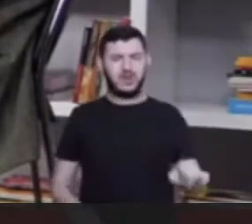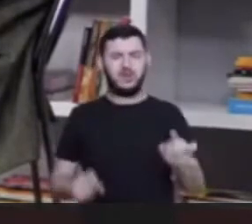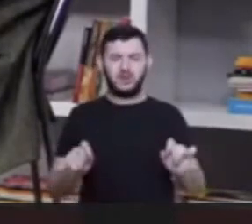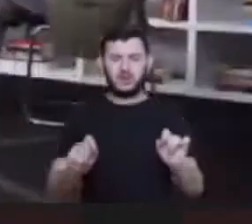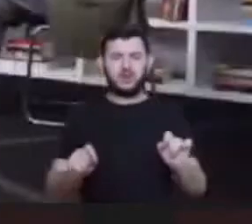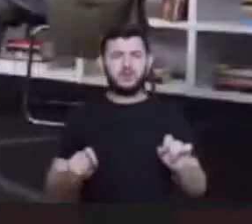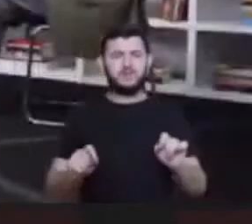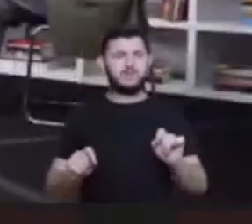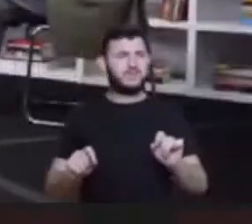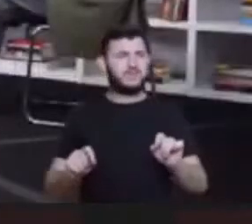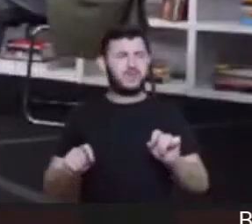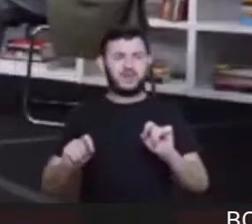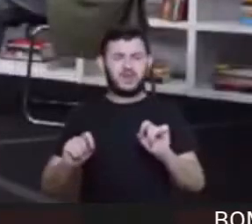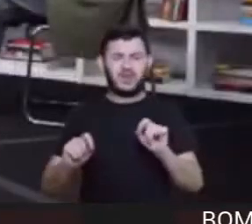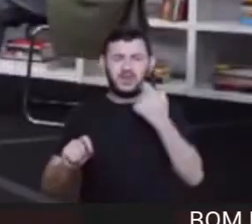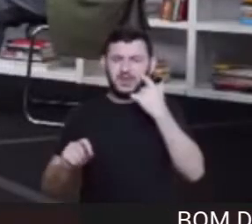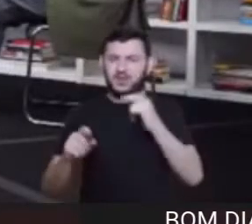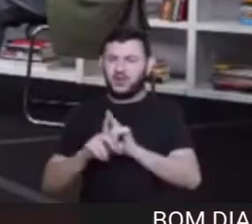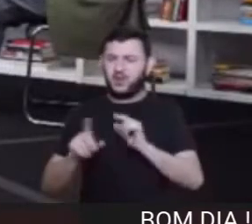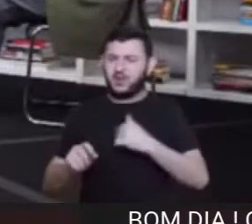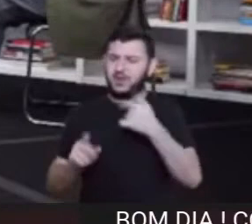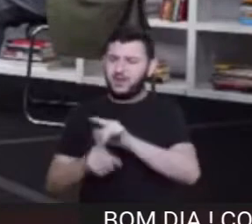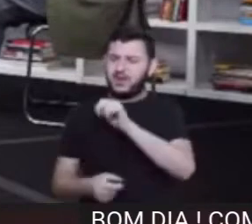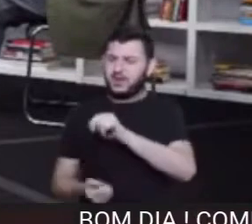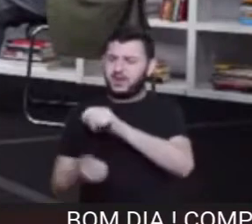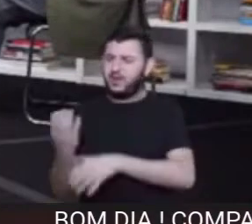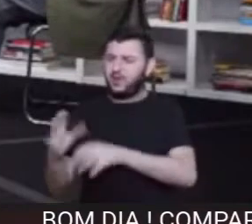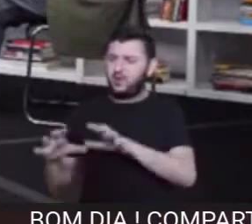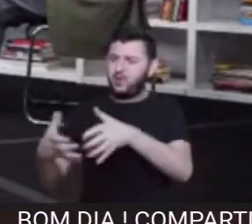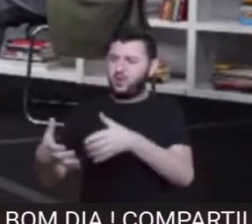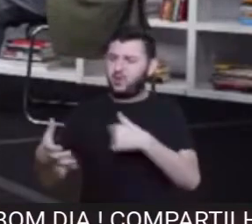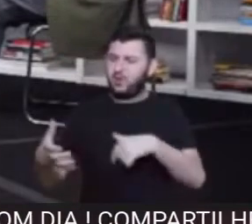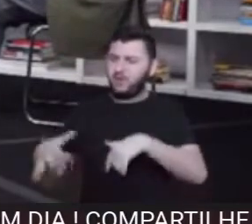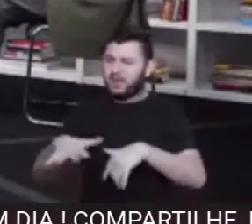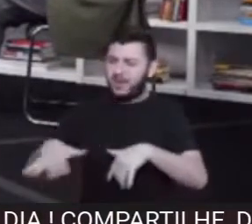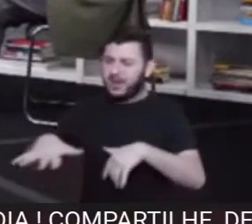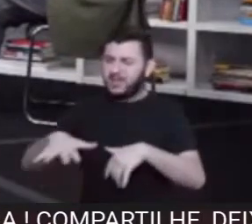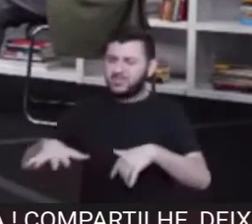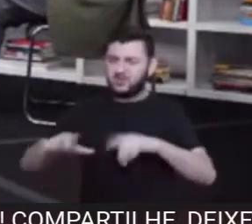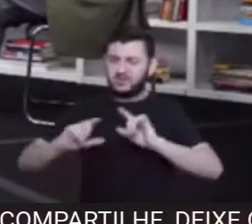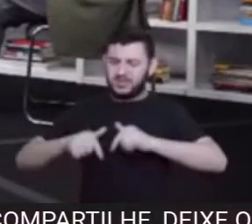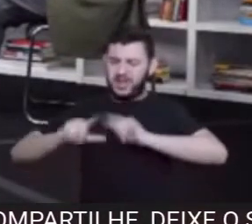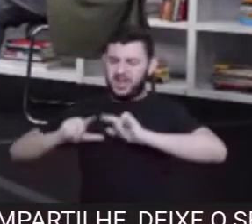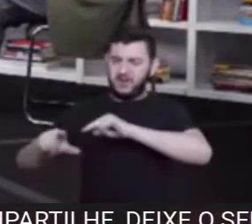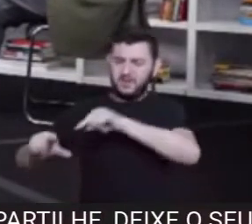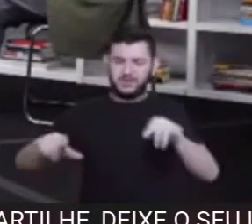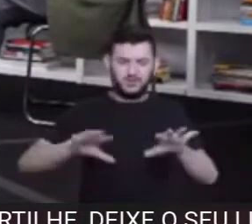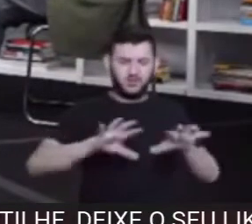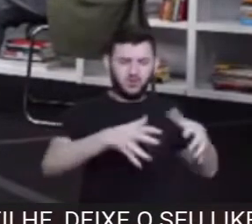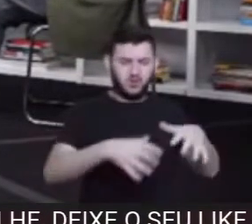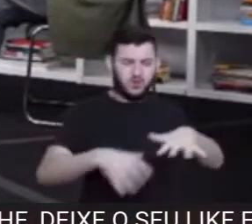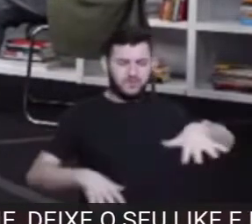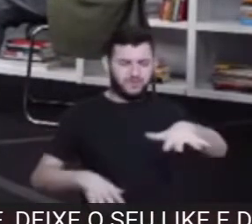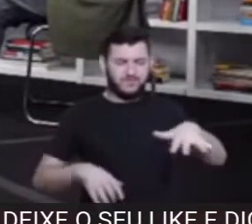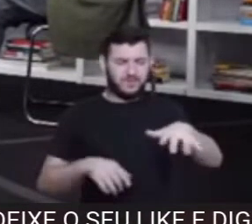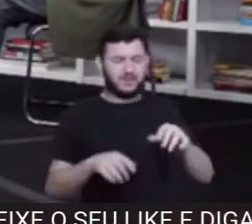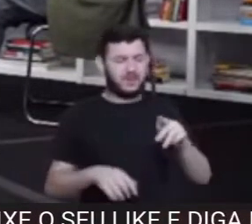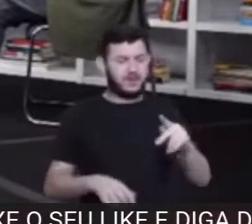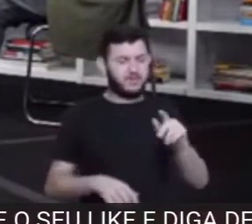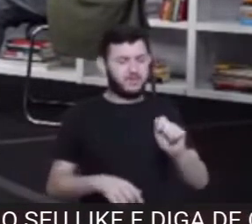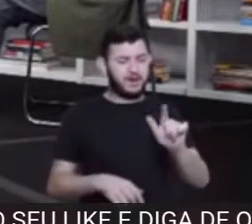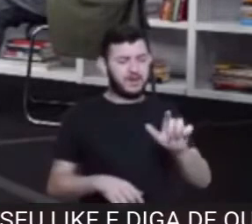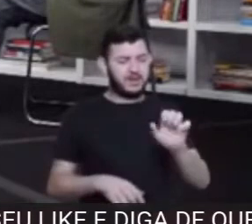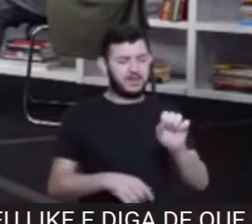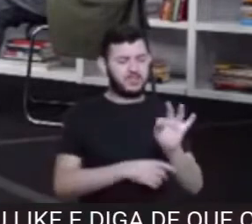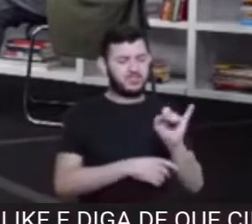para criar o Estado palestino. Sabe? Por quê? Porque o Conselho de Segurança da ONU